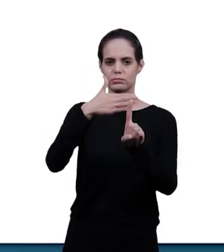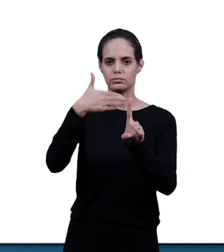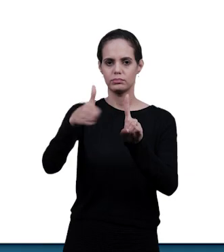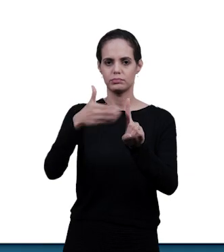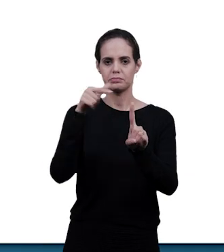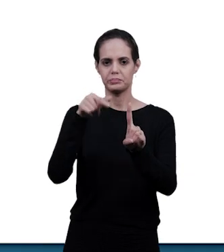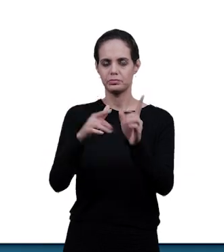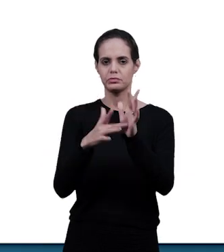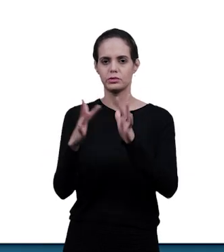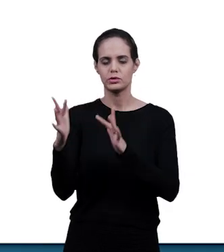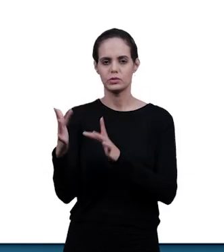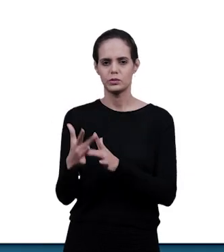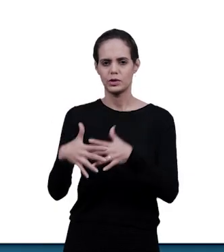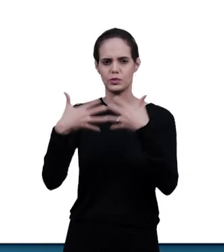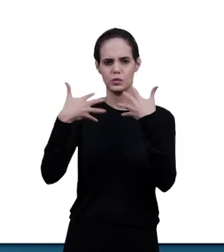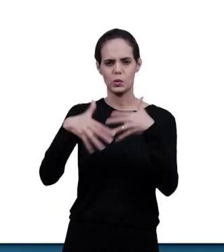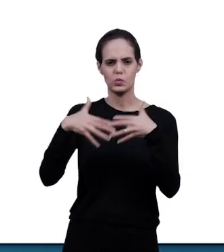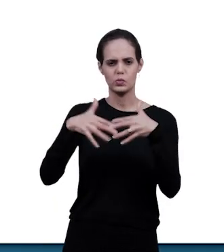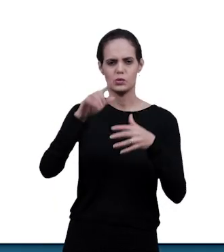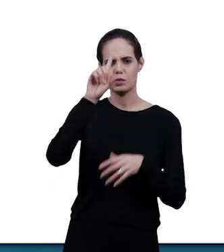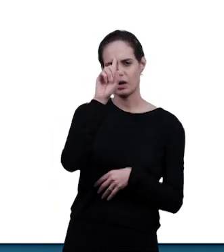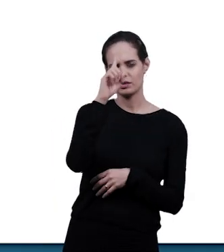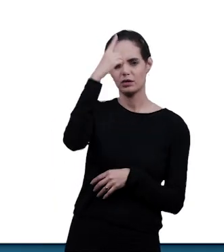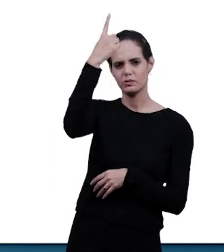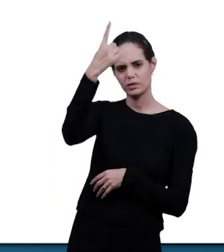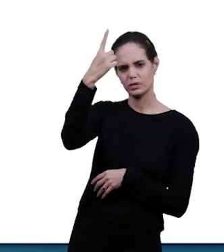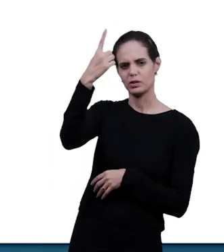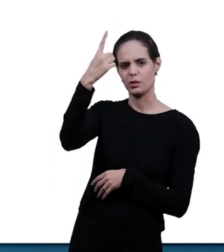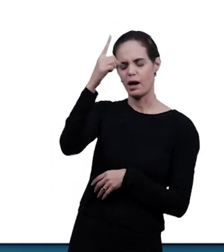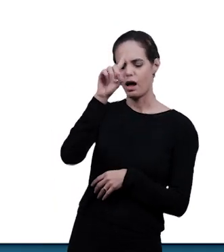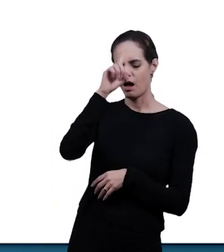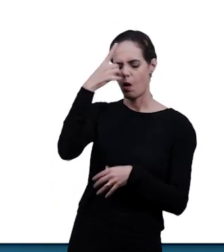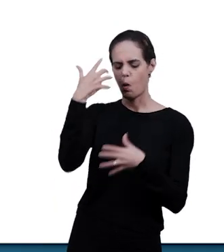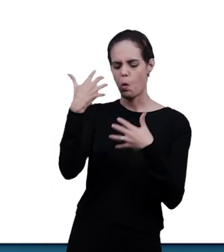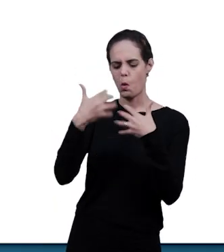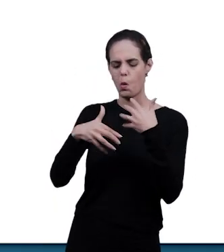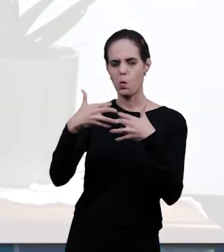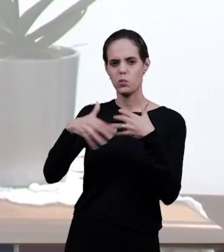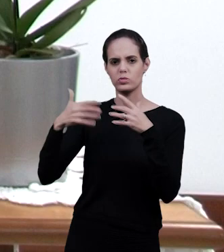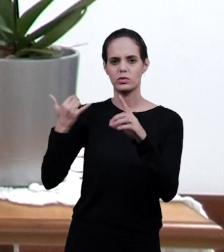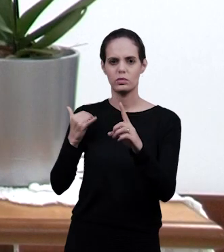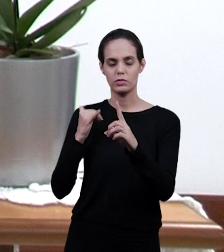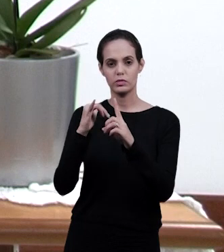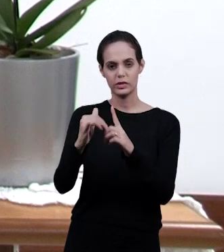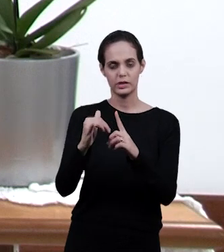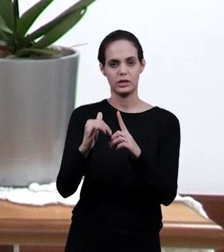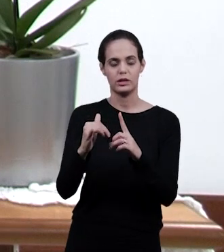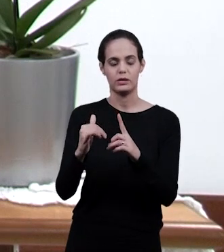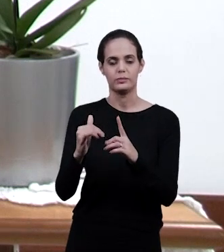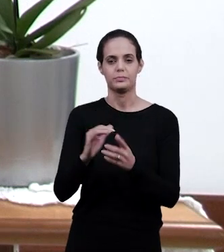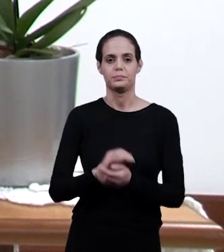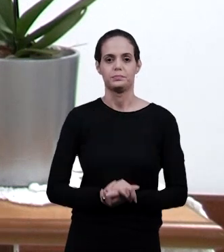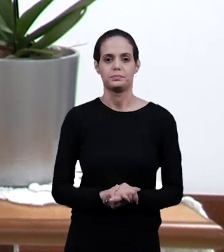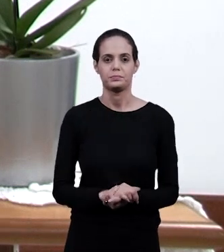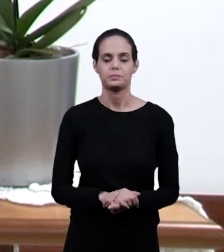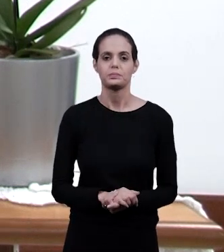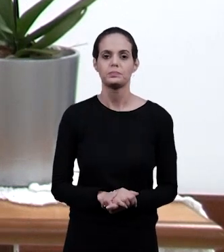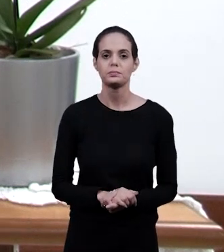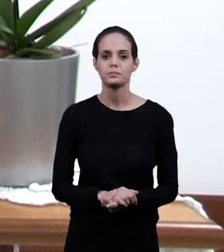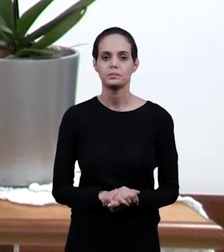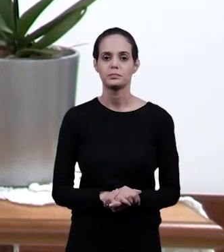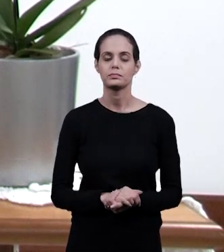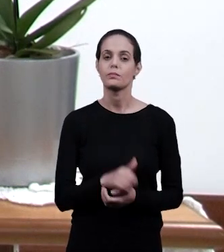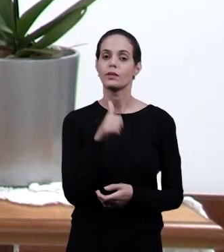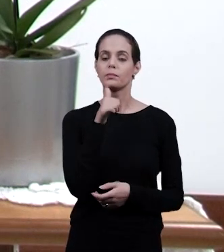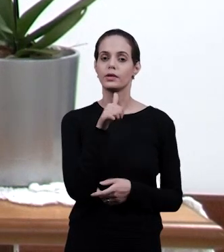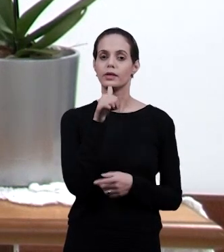esbofetearam Jesus confundiam adivinhação com profecia? Quem responde a esta pergunta é a